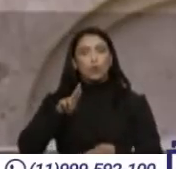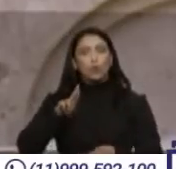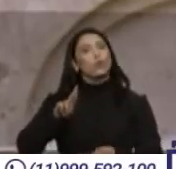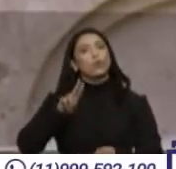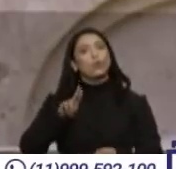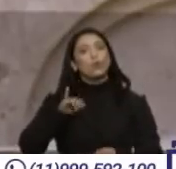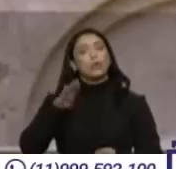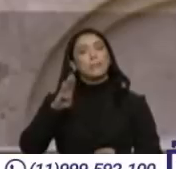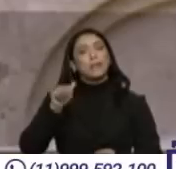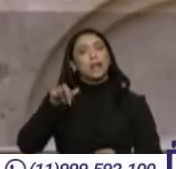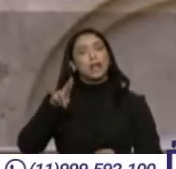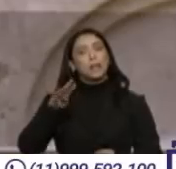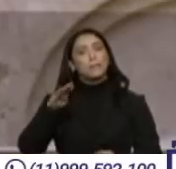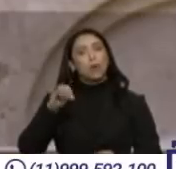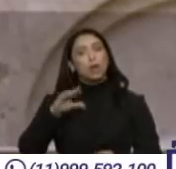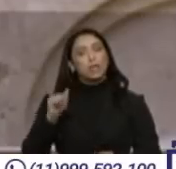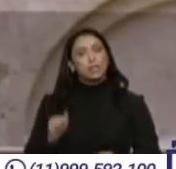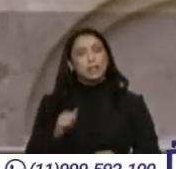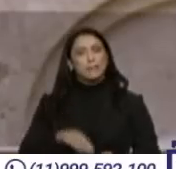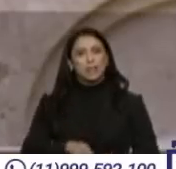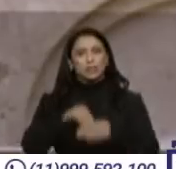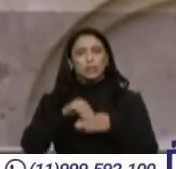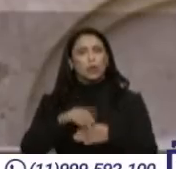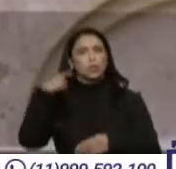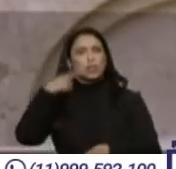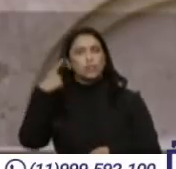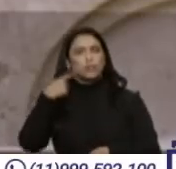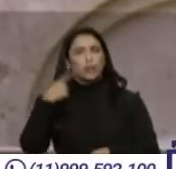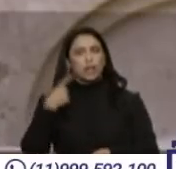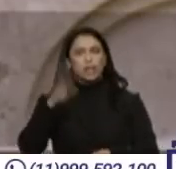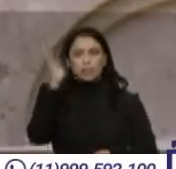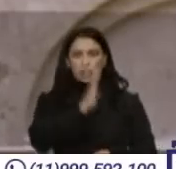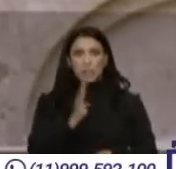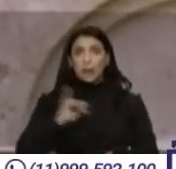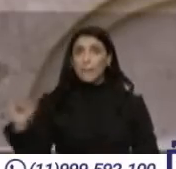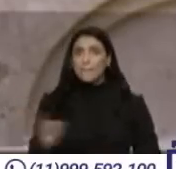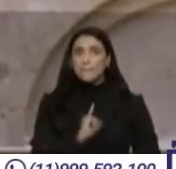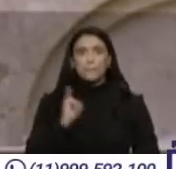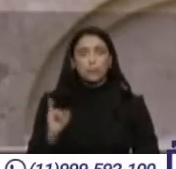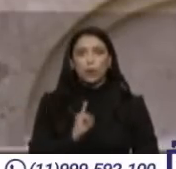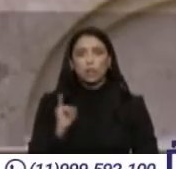dos advogados brasileiros, de relevância ímpar para esta casa,